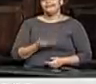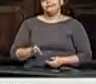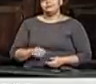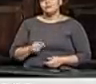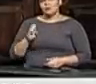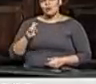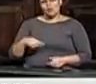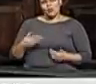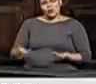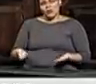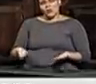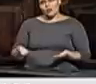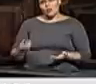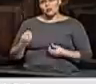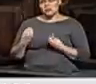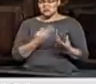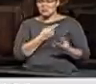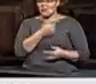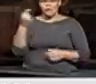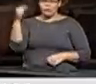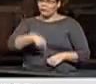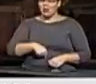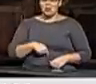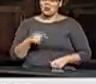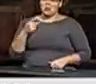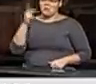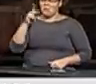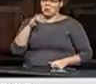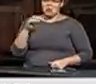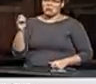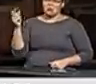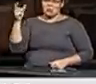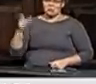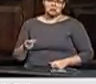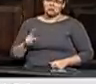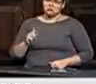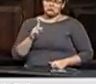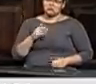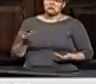É isso. O senhor virou aqui a bucha do Pezão.